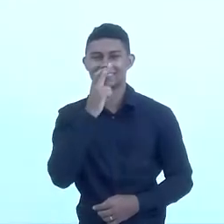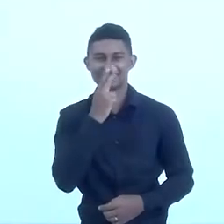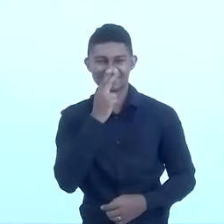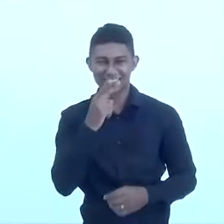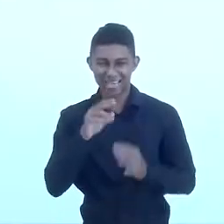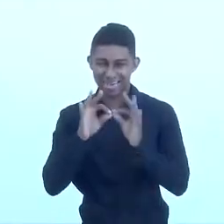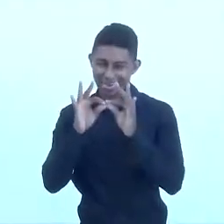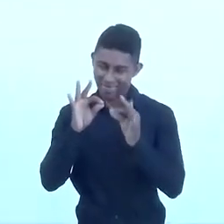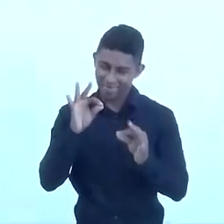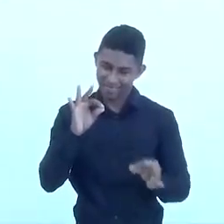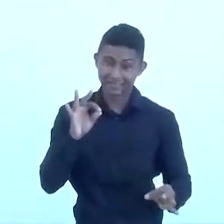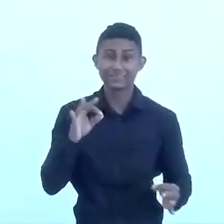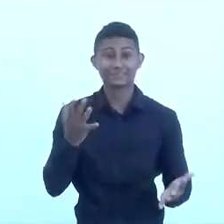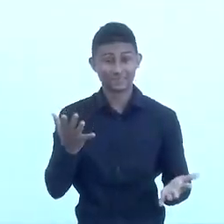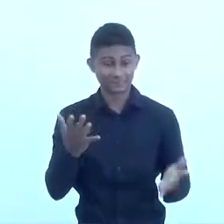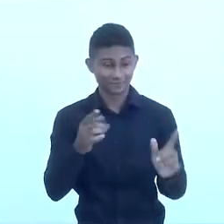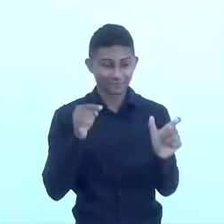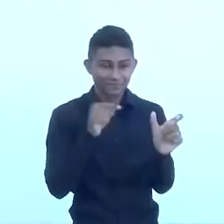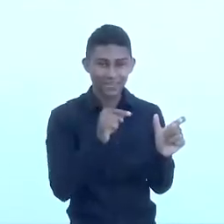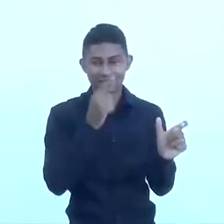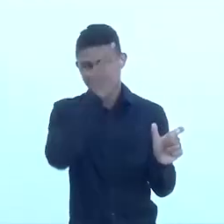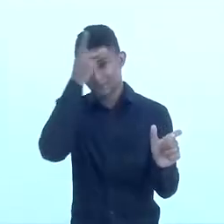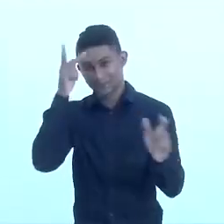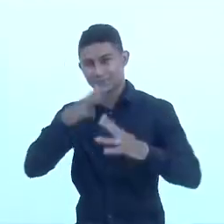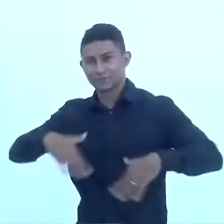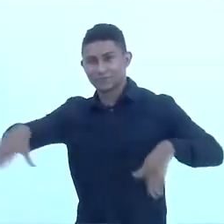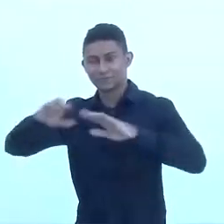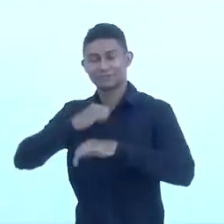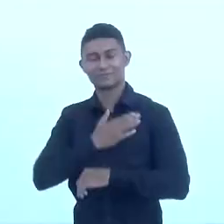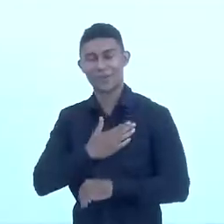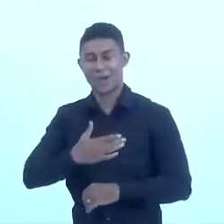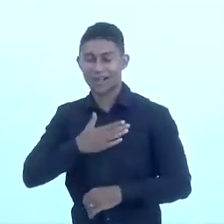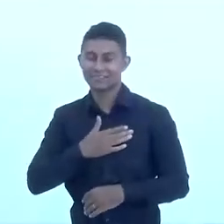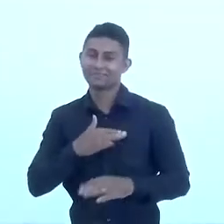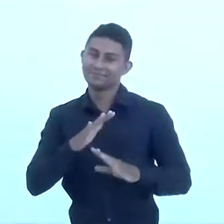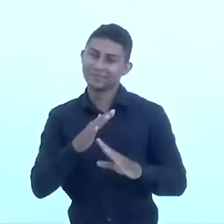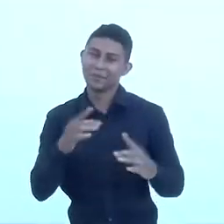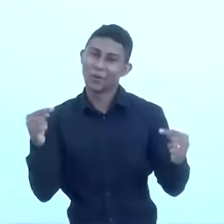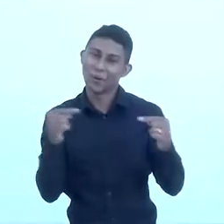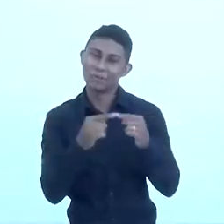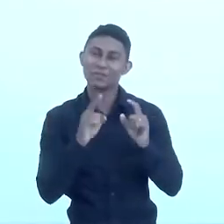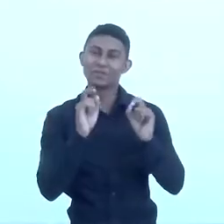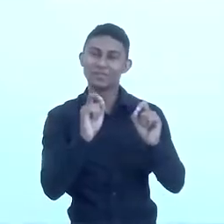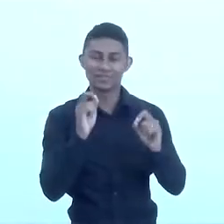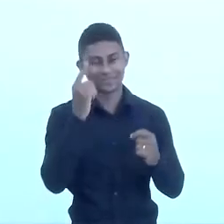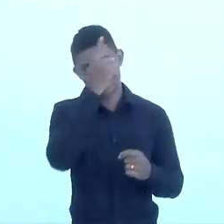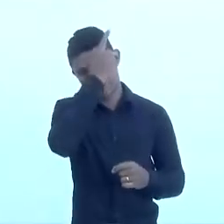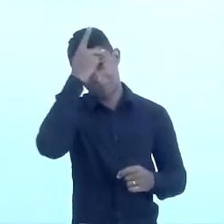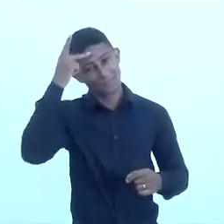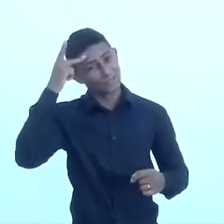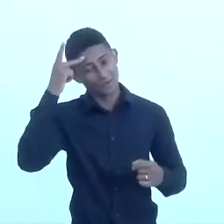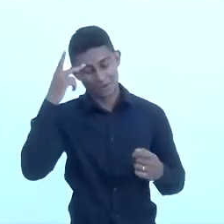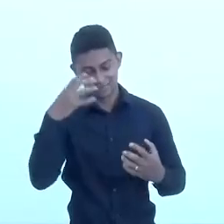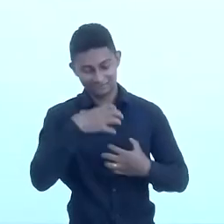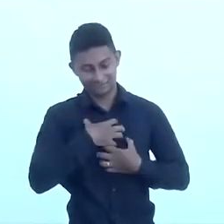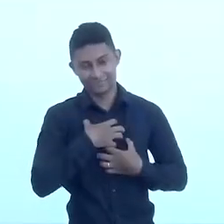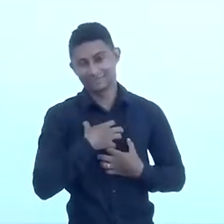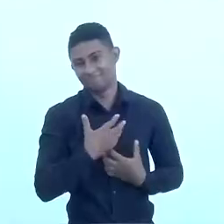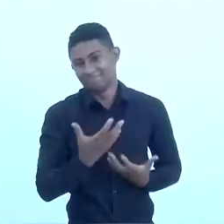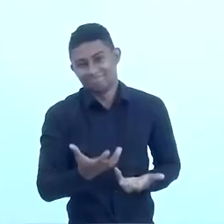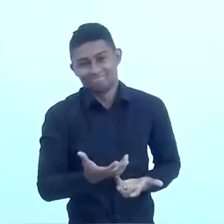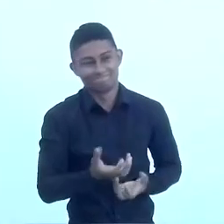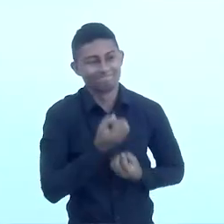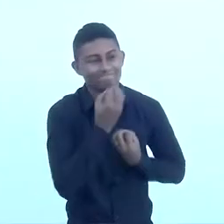cruzes. Aí vira um bordão, né? Mas é parte do autor. Quase tudo, né? Você sabe disso,